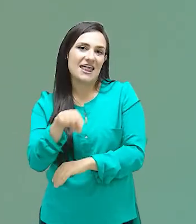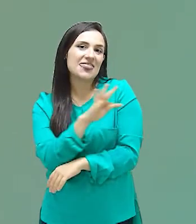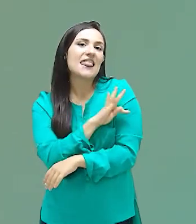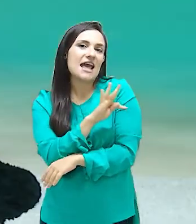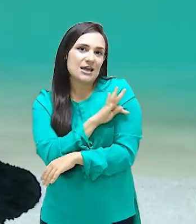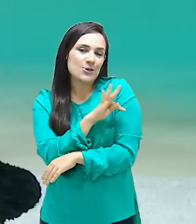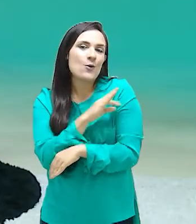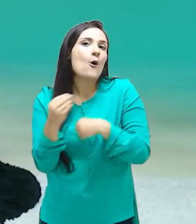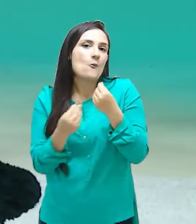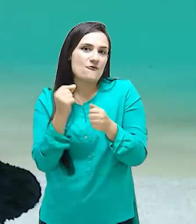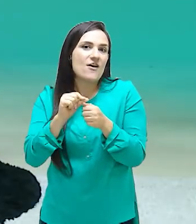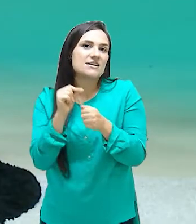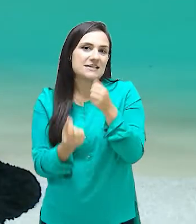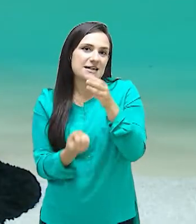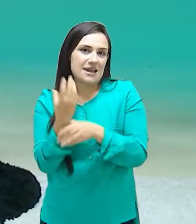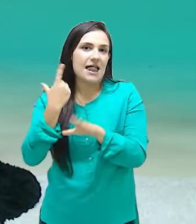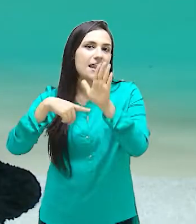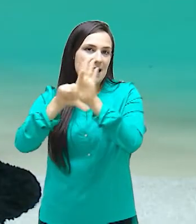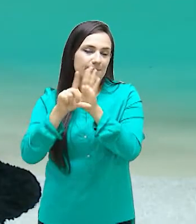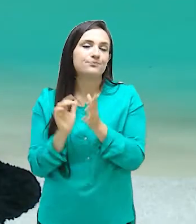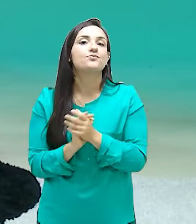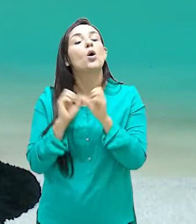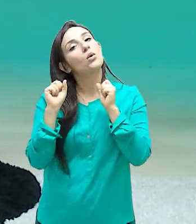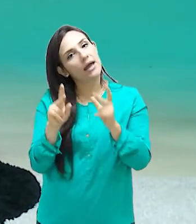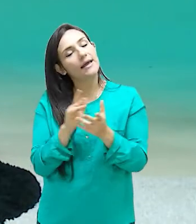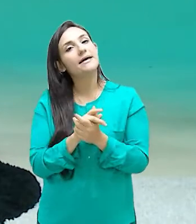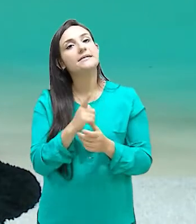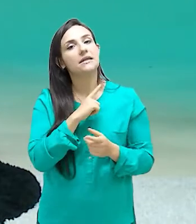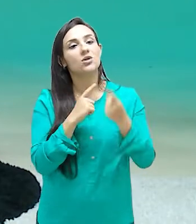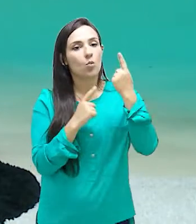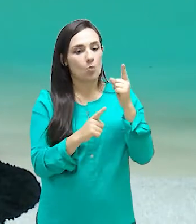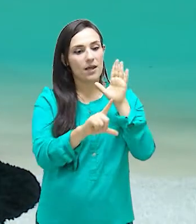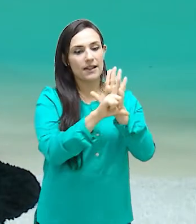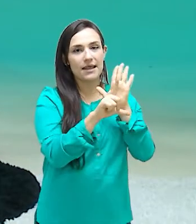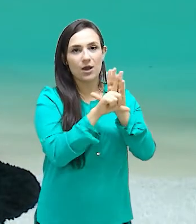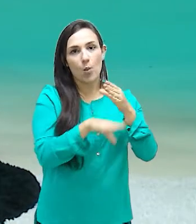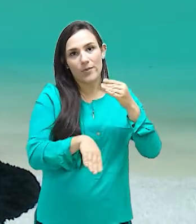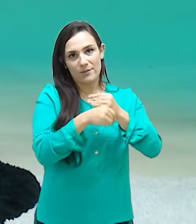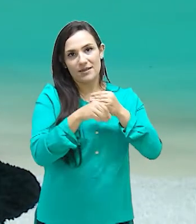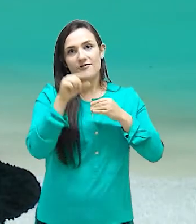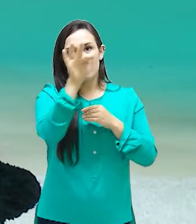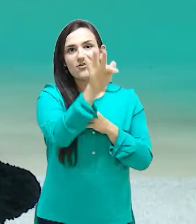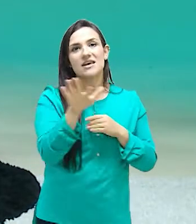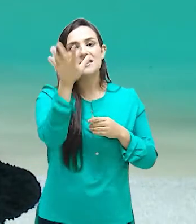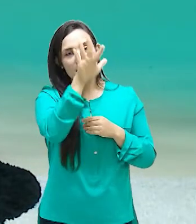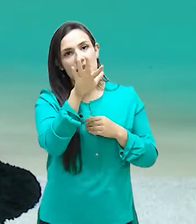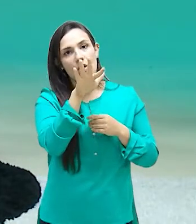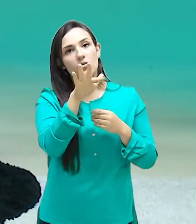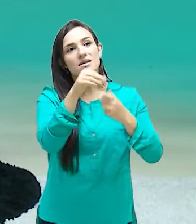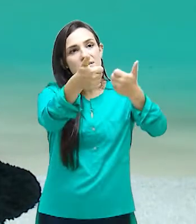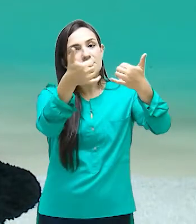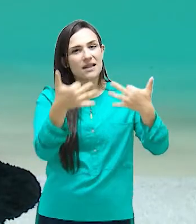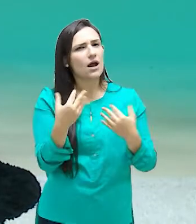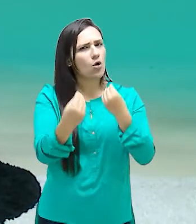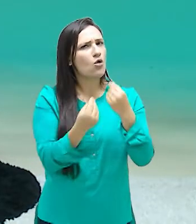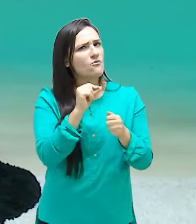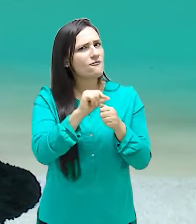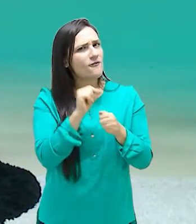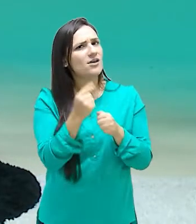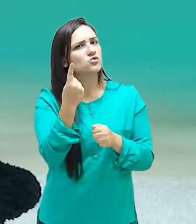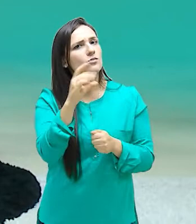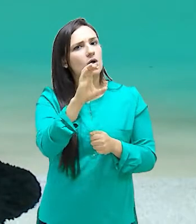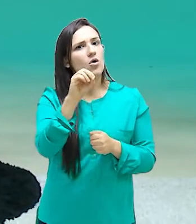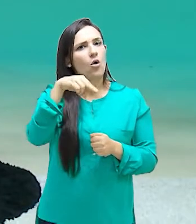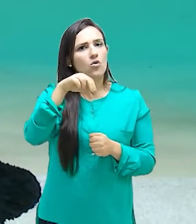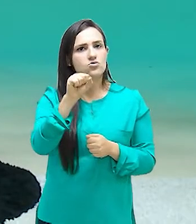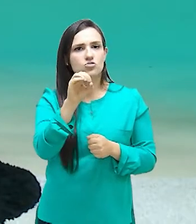redação legislativa. Exatamente, exatamente. E essa lei, ela traz consigo um tipo de consolidação, que é uma lei